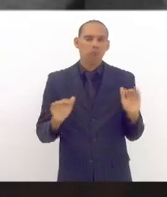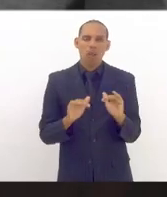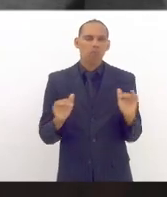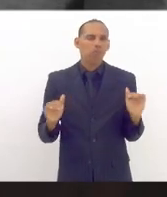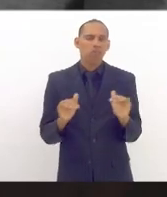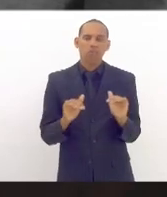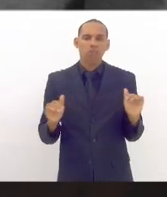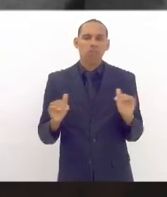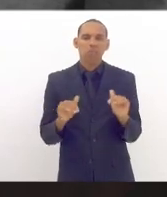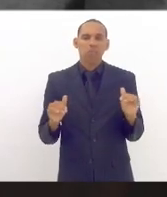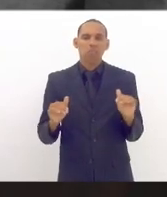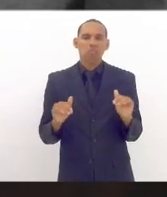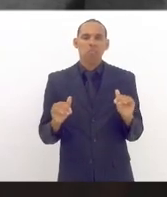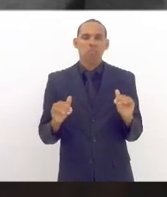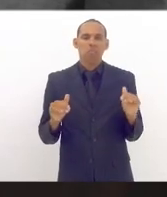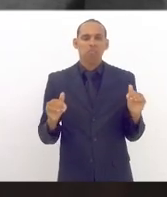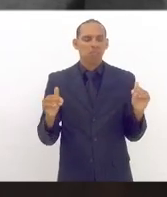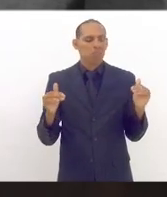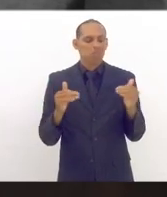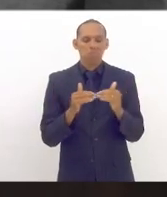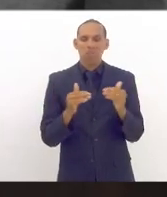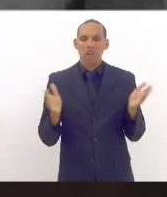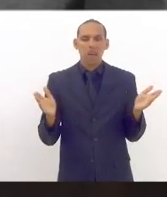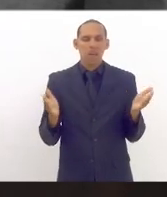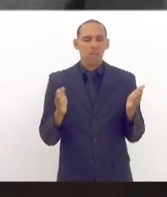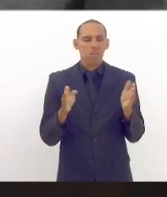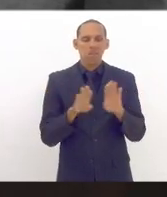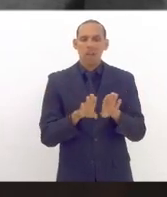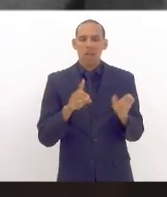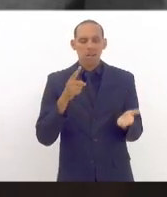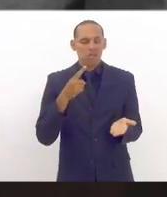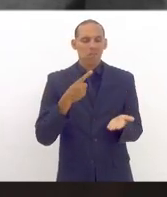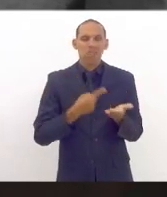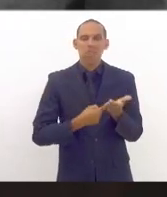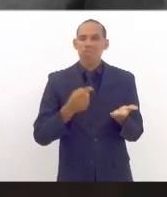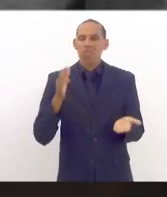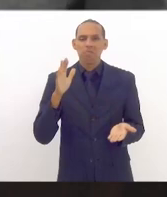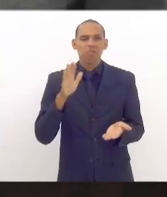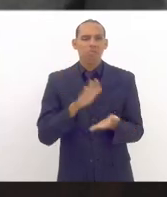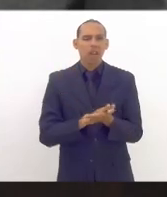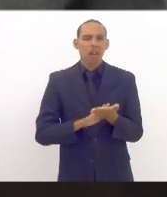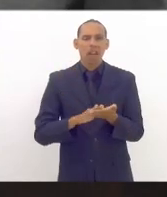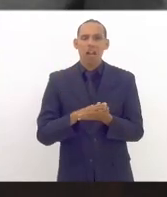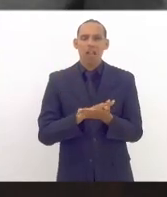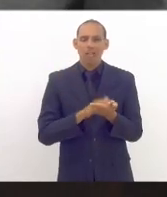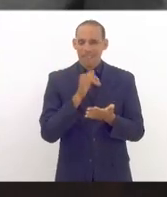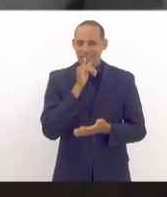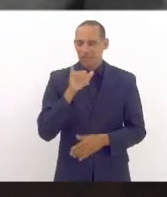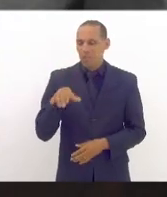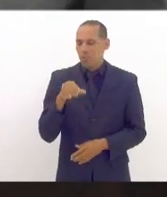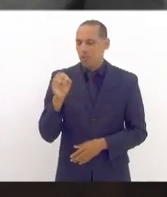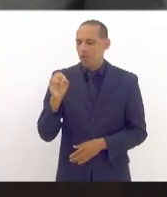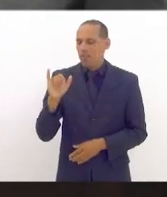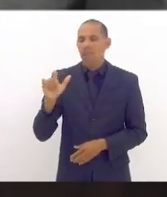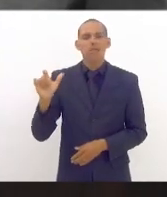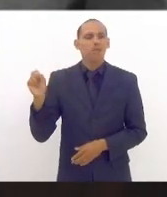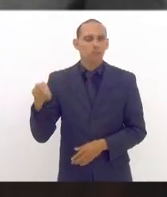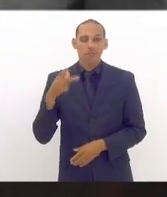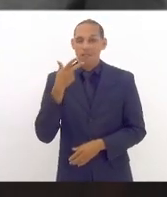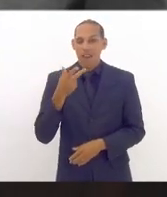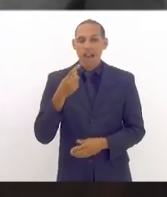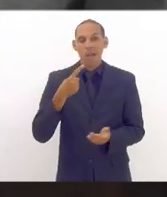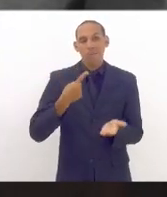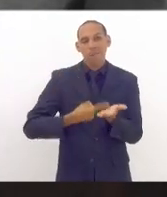que não fecha nada com coisa alguma por exemplo Joelson falou aqui no pacto